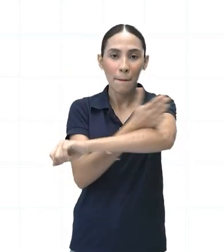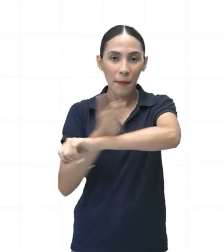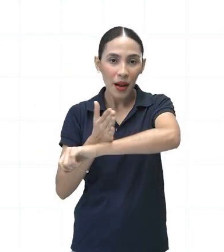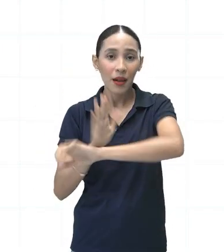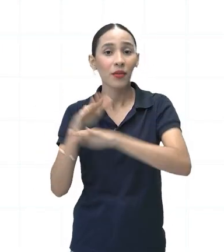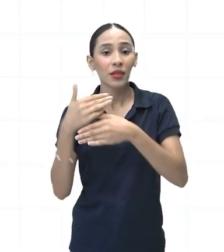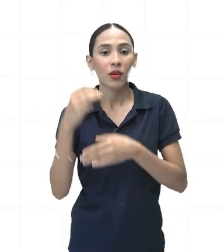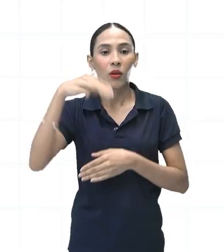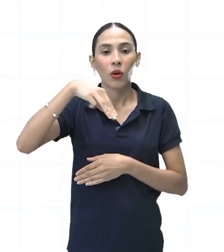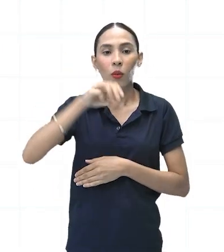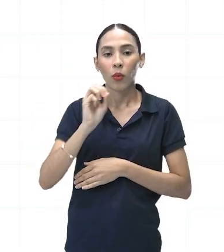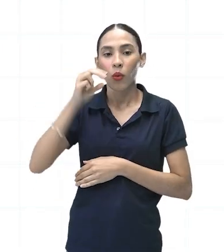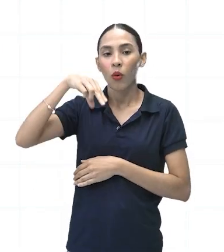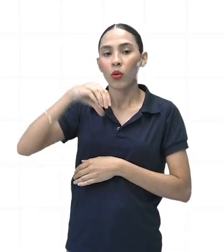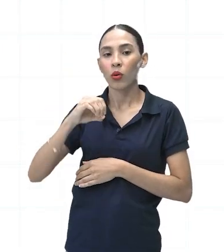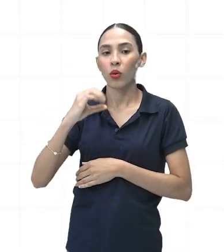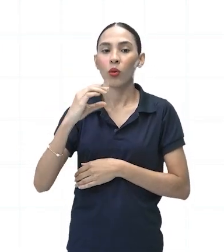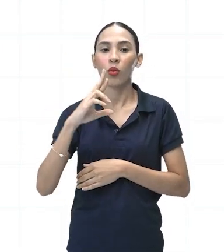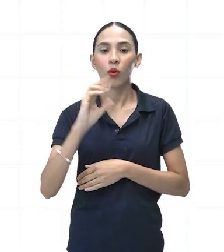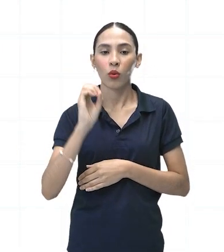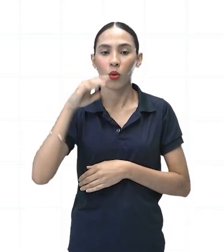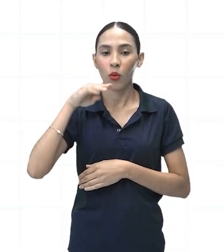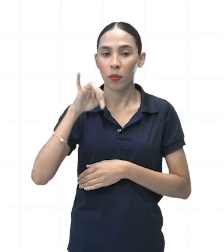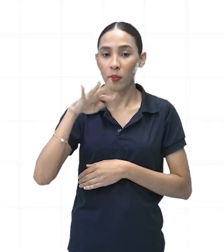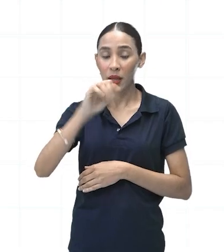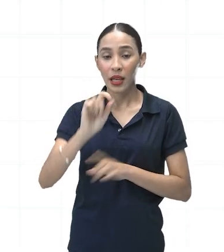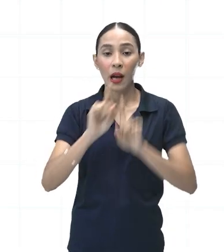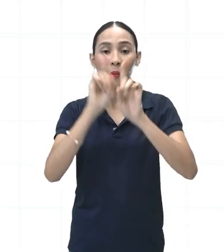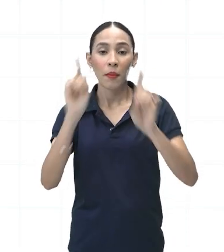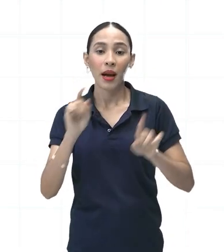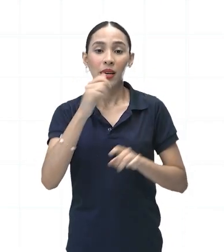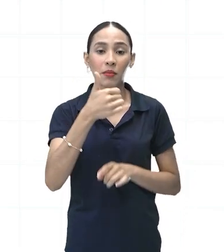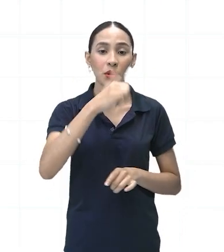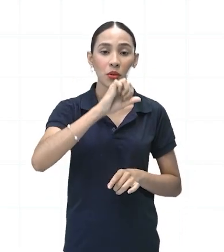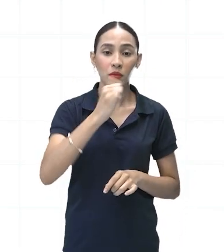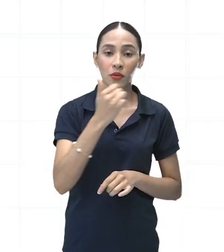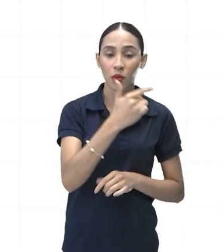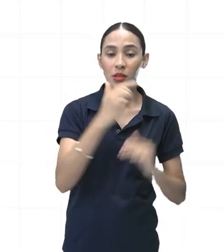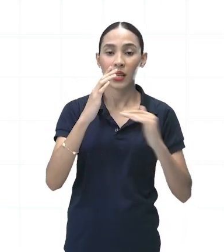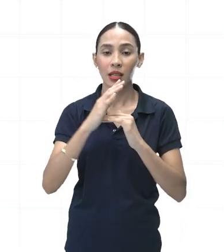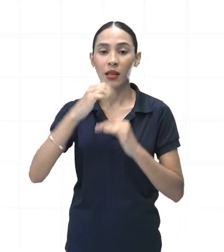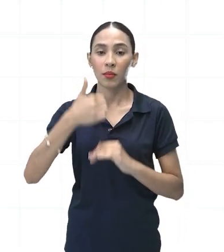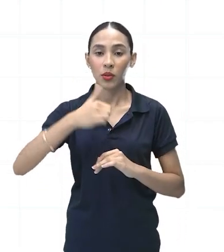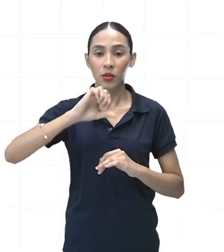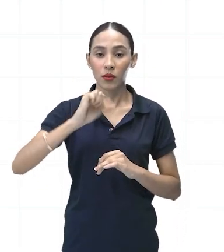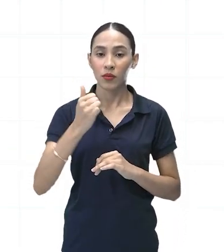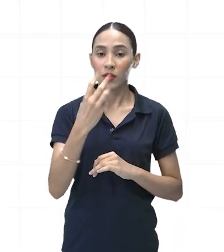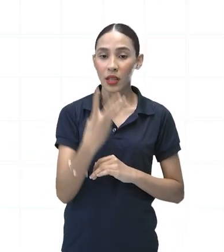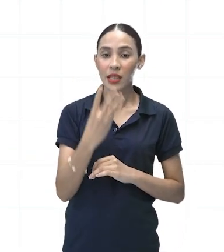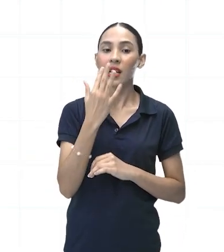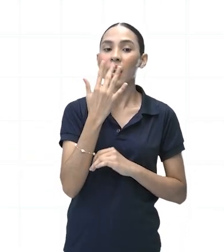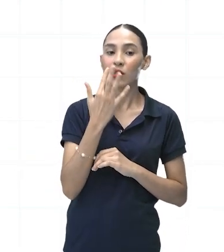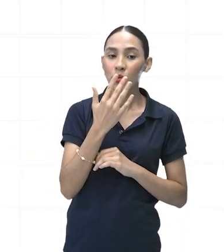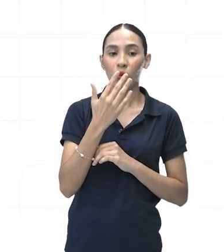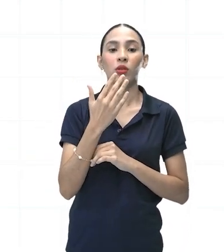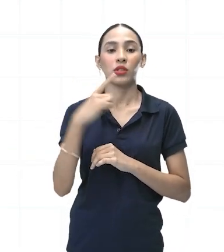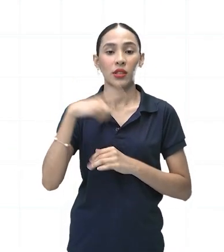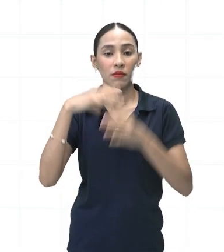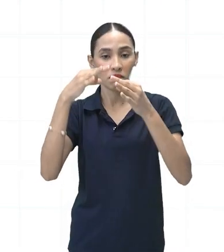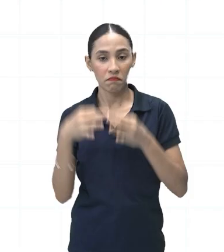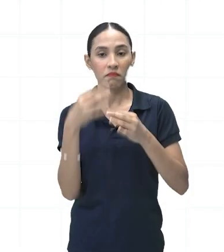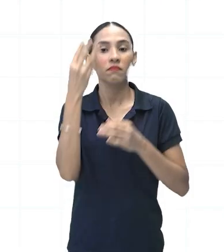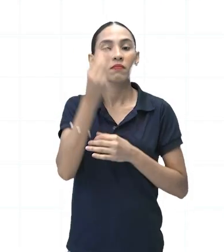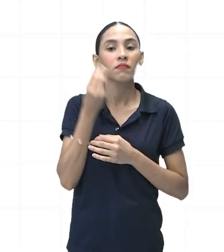Então a monocromia, Em 1912 e 1913, as cores se acentuam e a ênfase dos experimentos